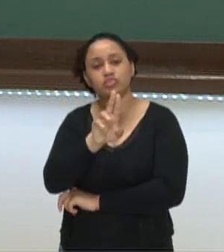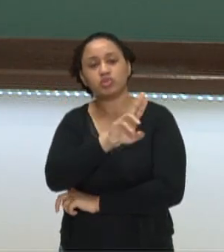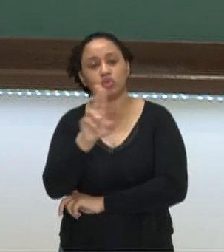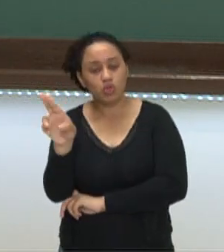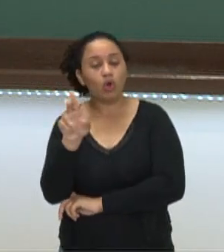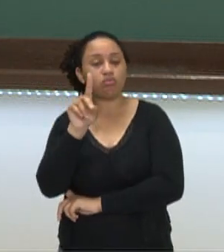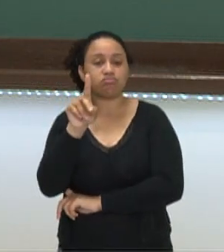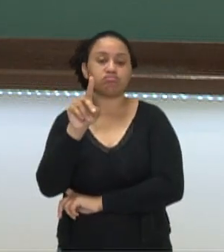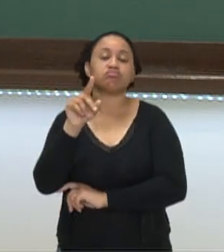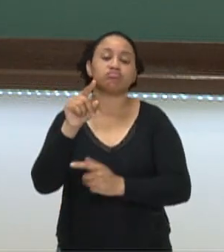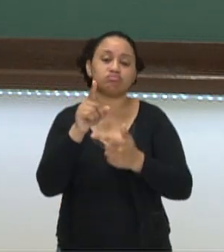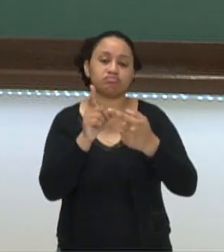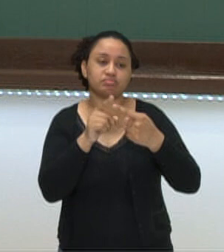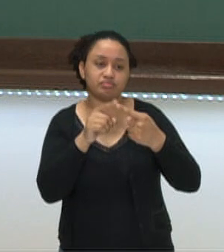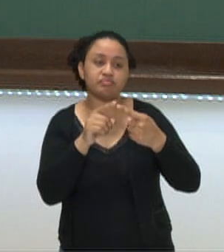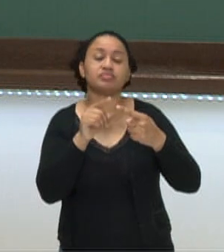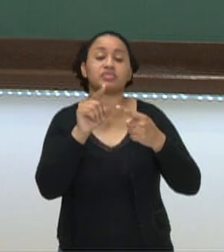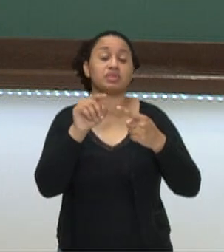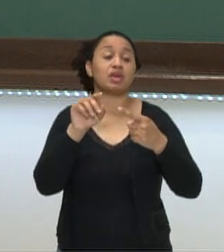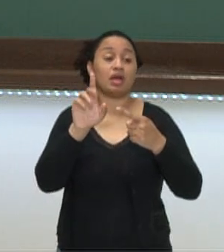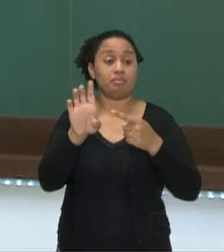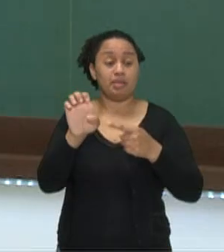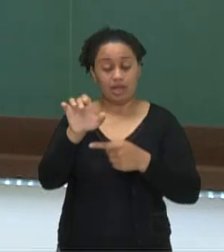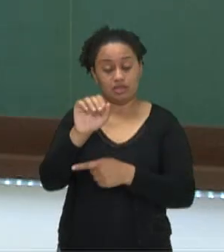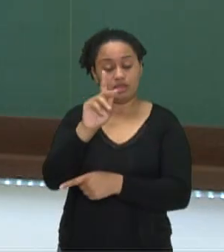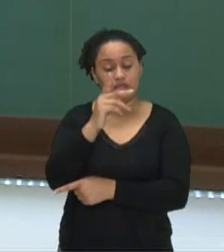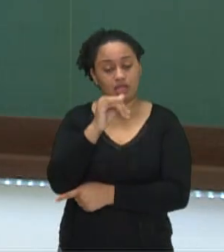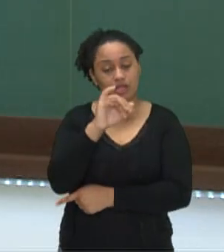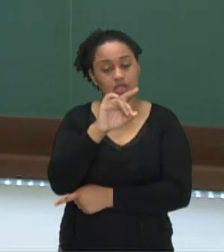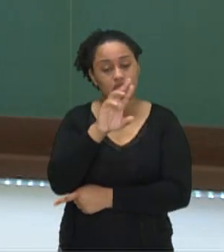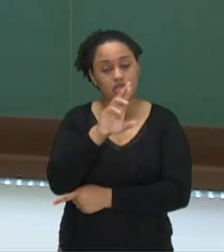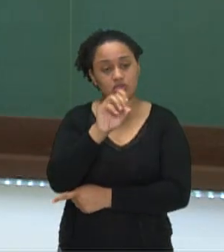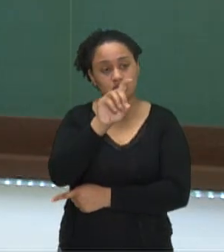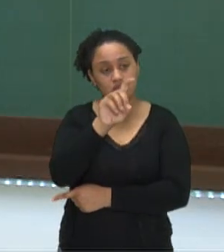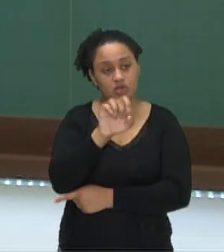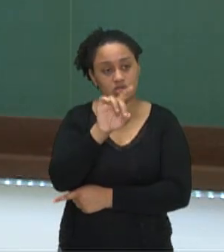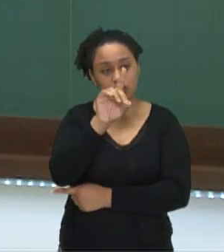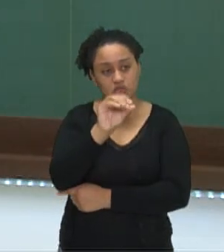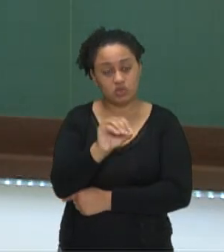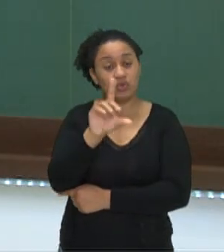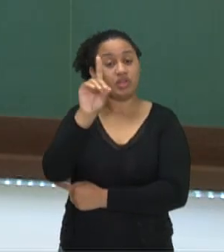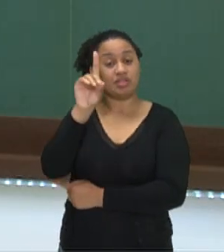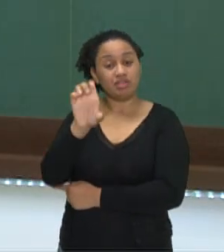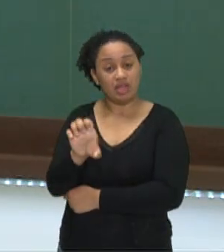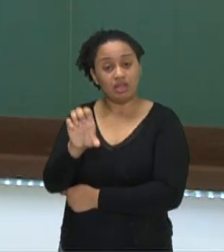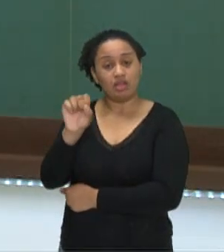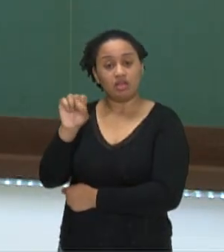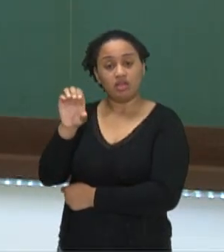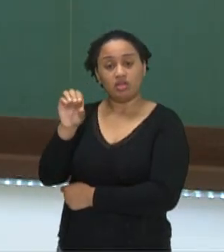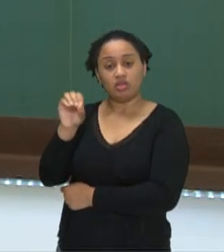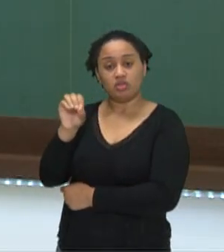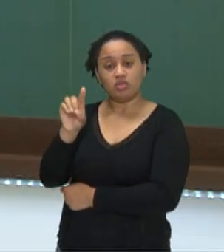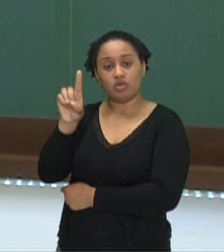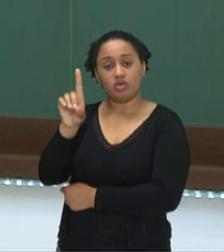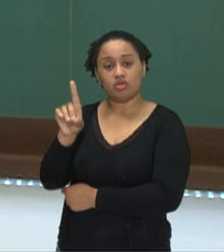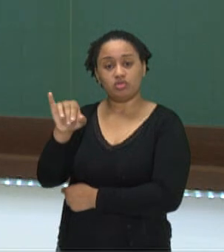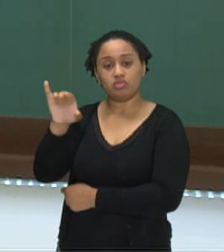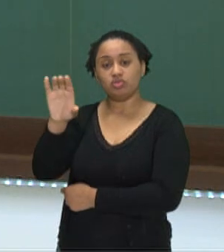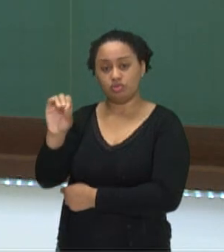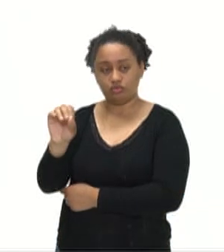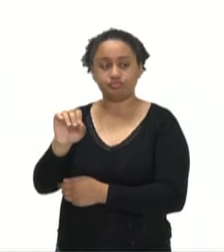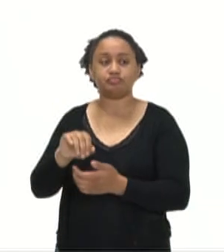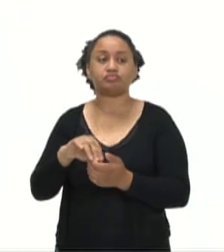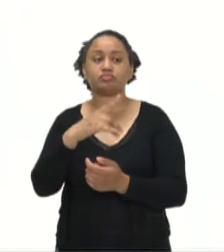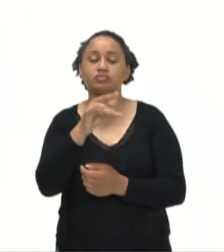para esta base é hidróxido de sódio. Outro exemplo. Nós temos aqui